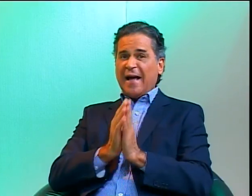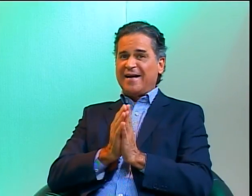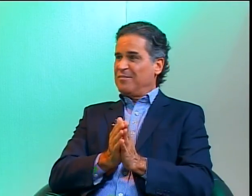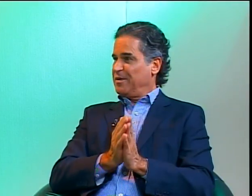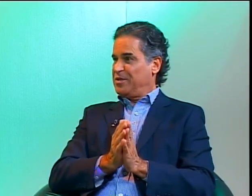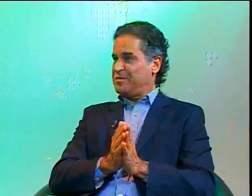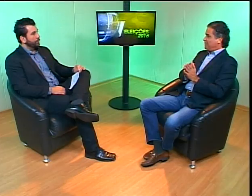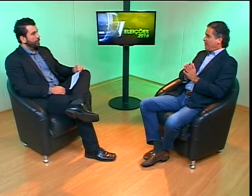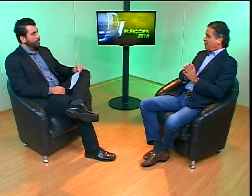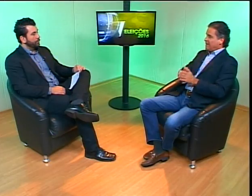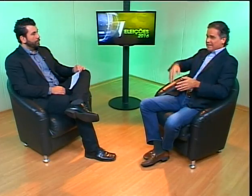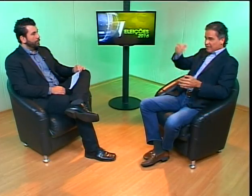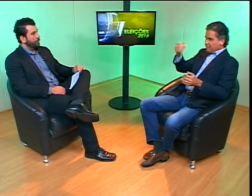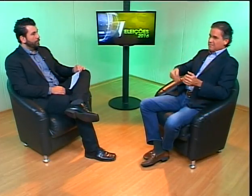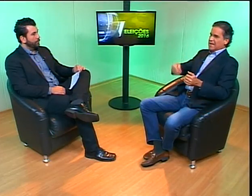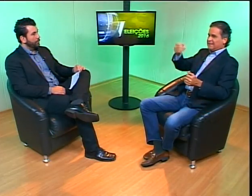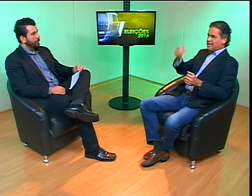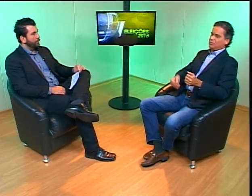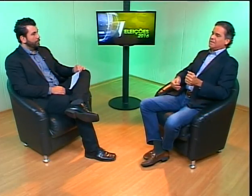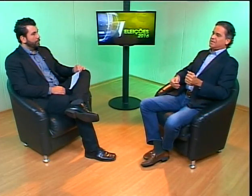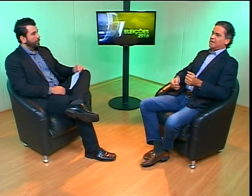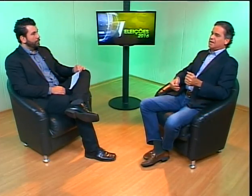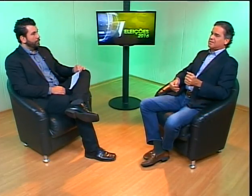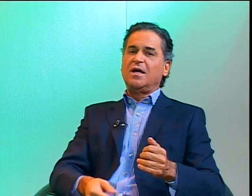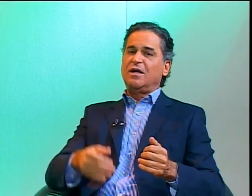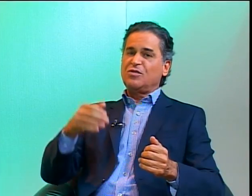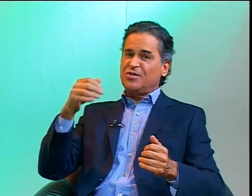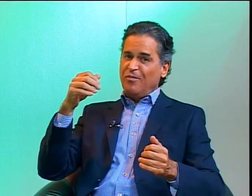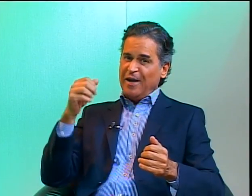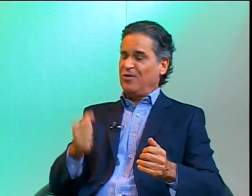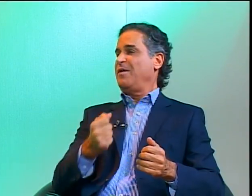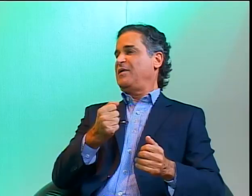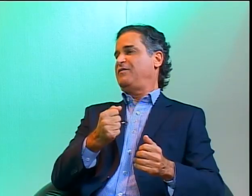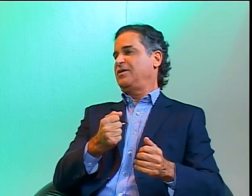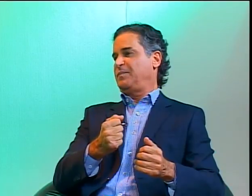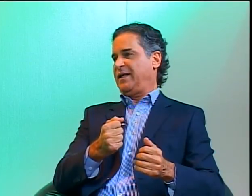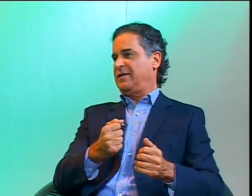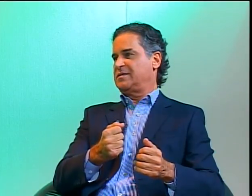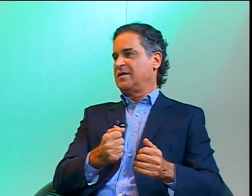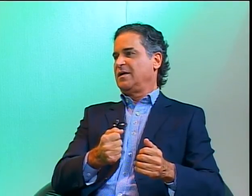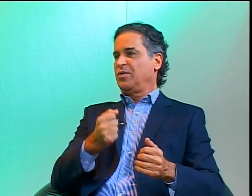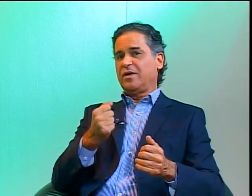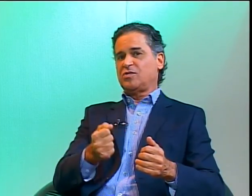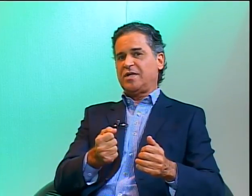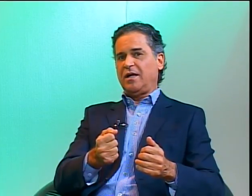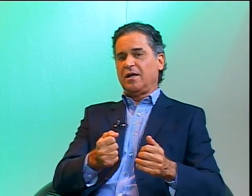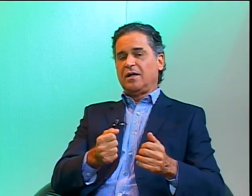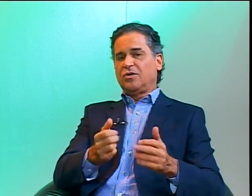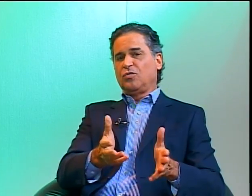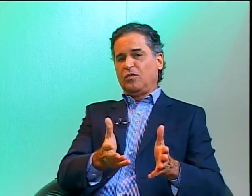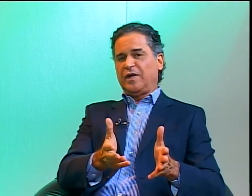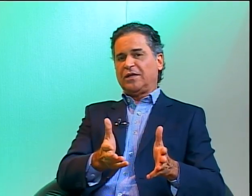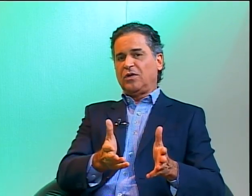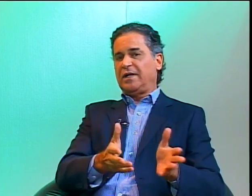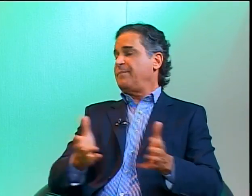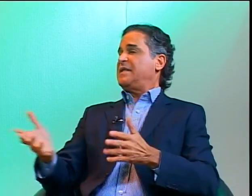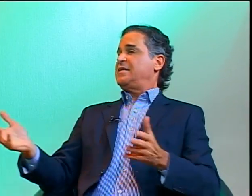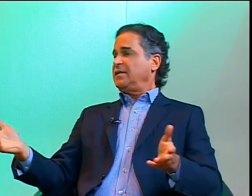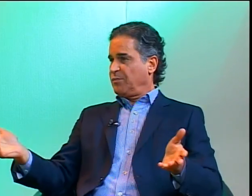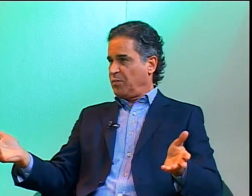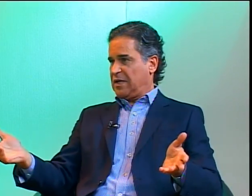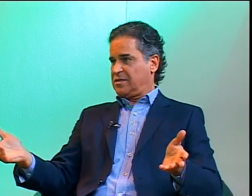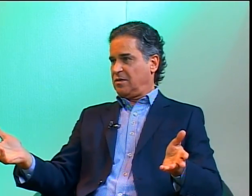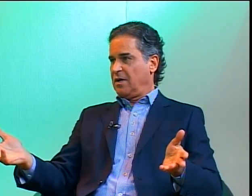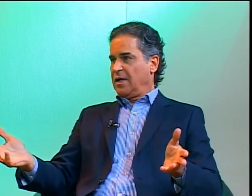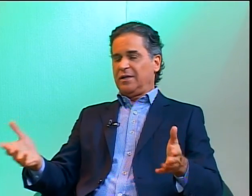Então, para a Câmara Municipal, eu quero aqui afirmar dentro desta casa, eu vou ser o melhor prefeito para eles, porque eu sei que o vereador ele